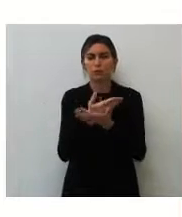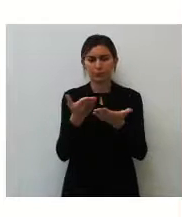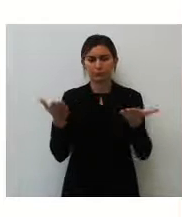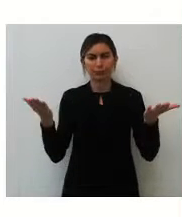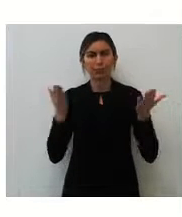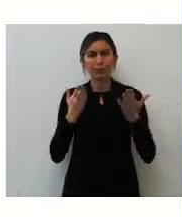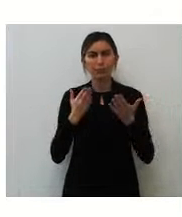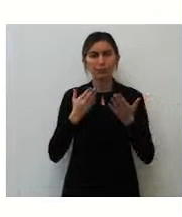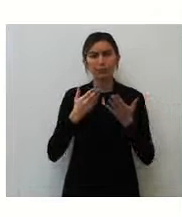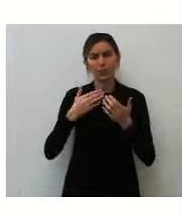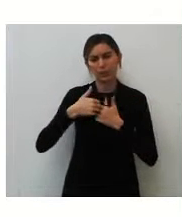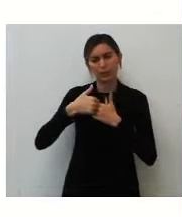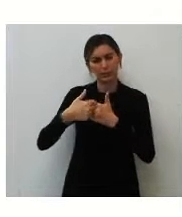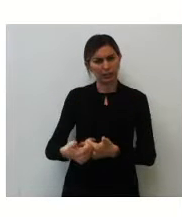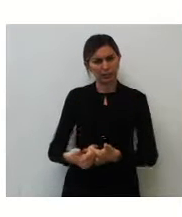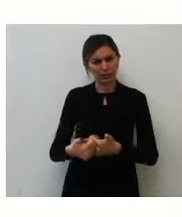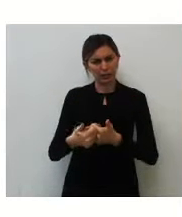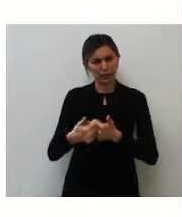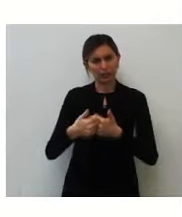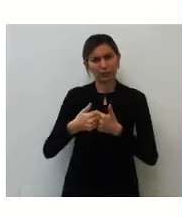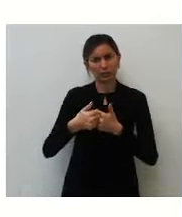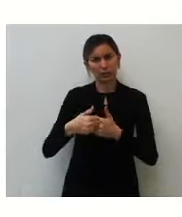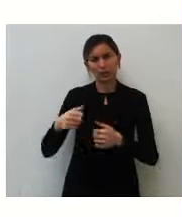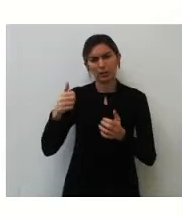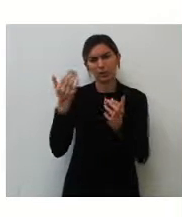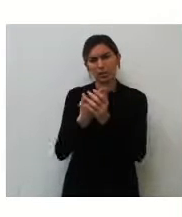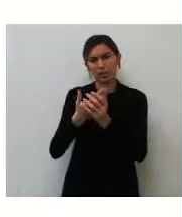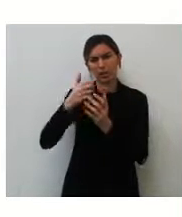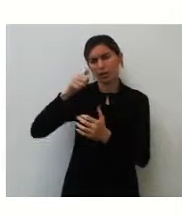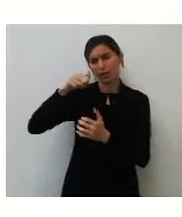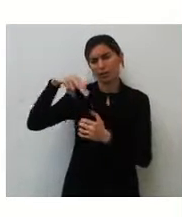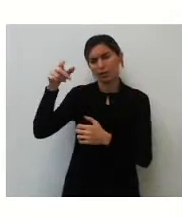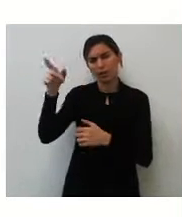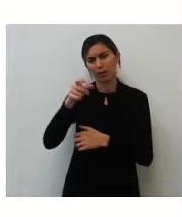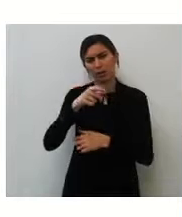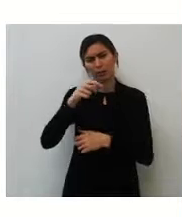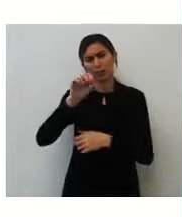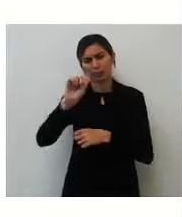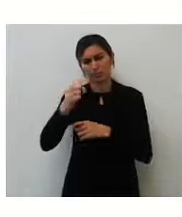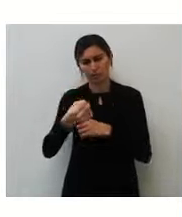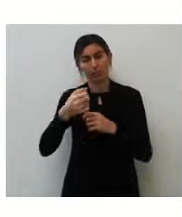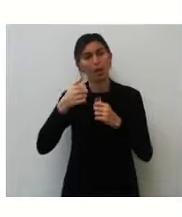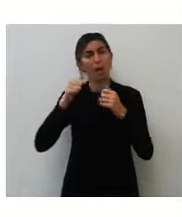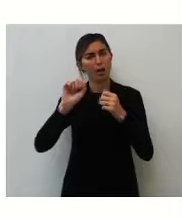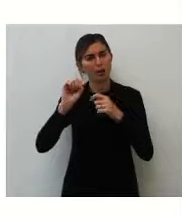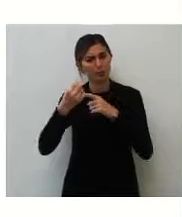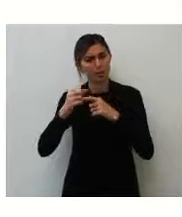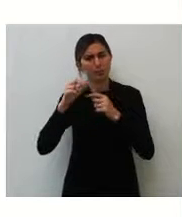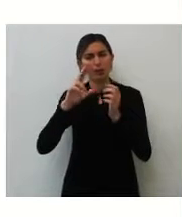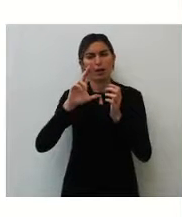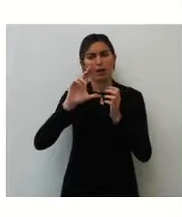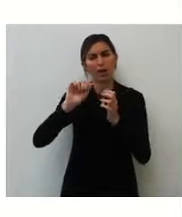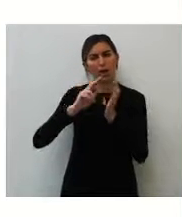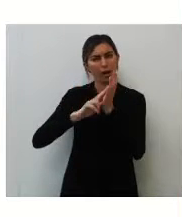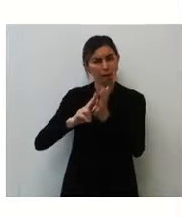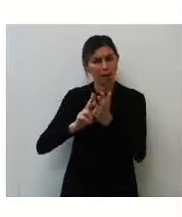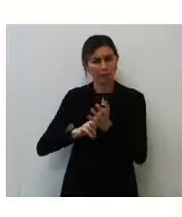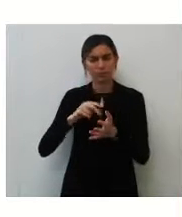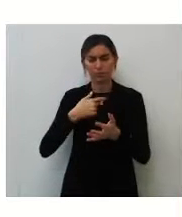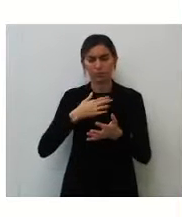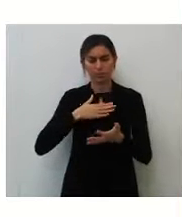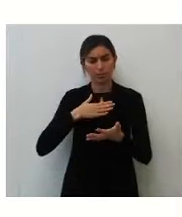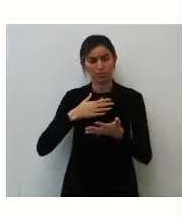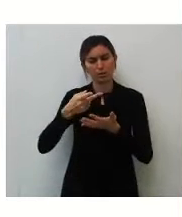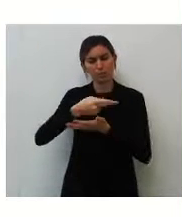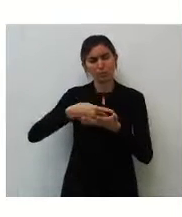você segue em anexo à carta minhas coisinhas para você